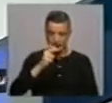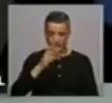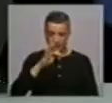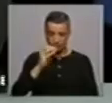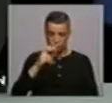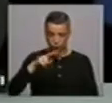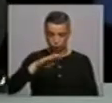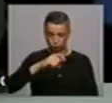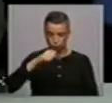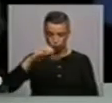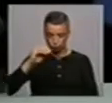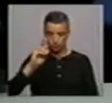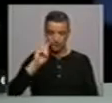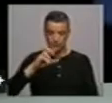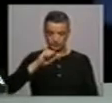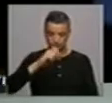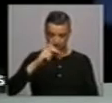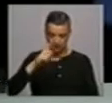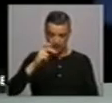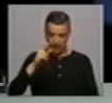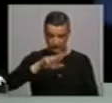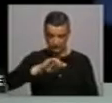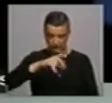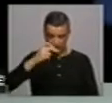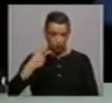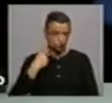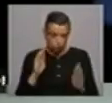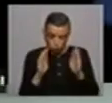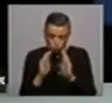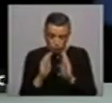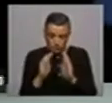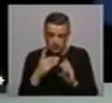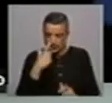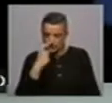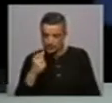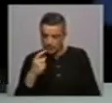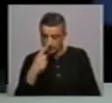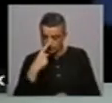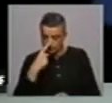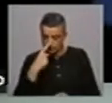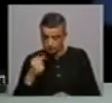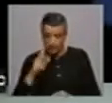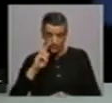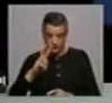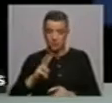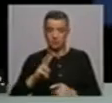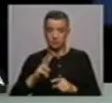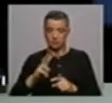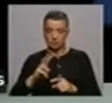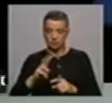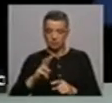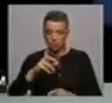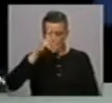ver são galáxias bebés muito parecidas, se calhar, com a própria Via Láctea. Ou seja, quando nós olhamos para aquelas galáxias